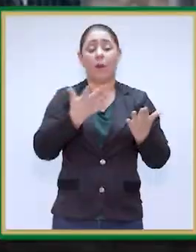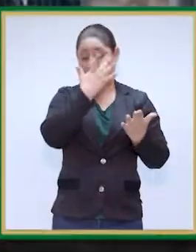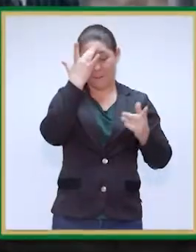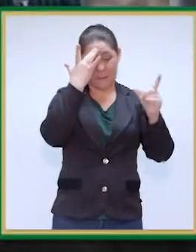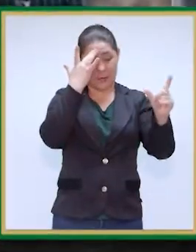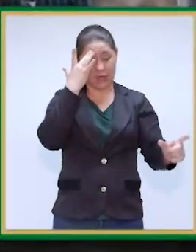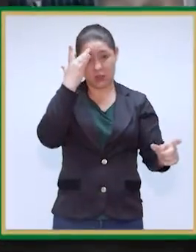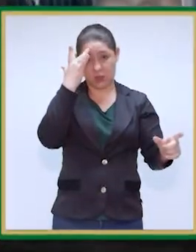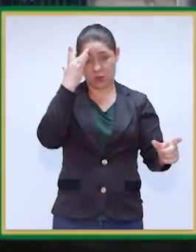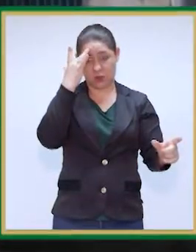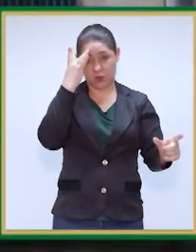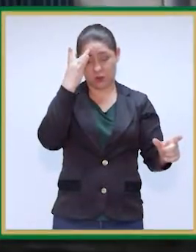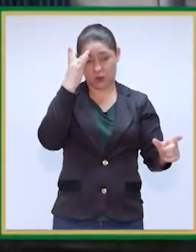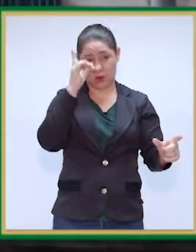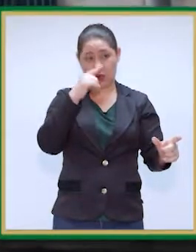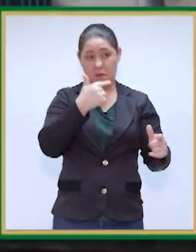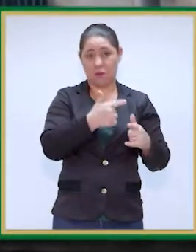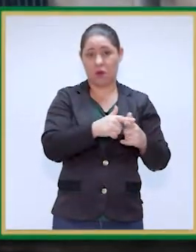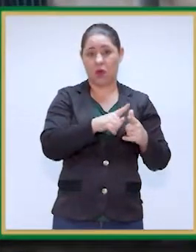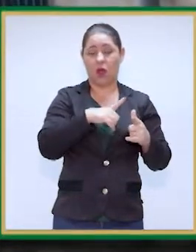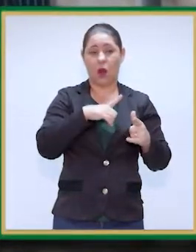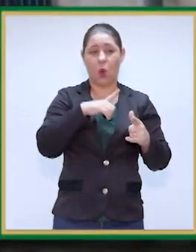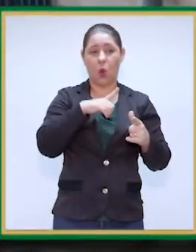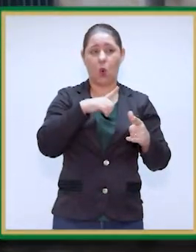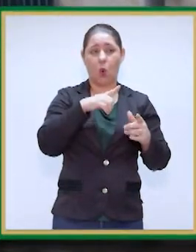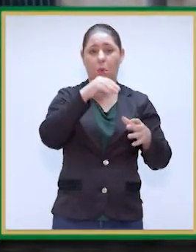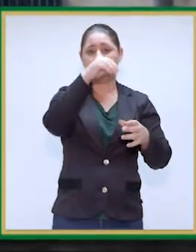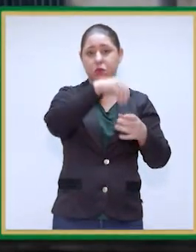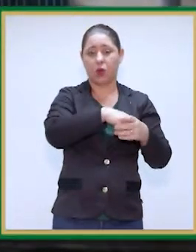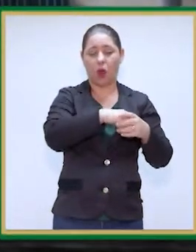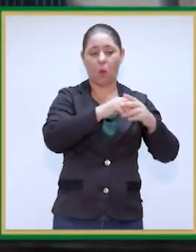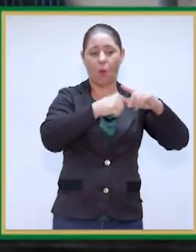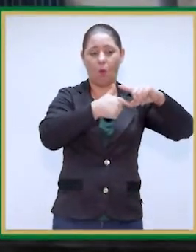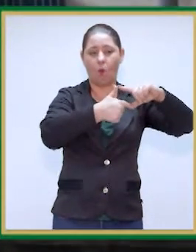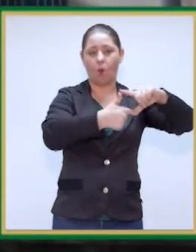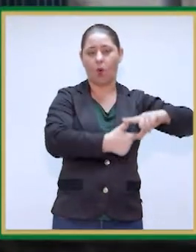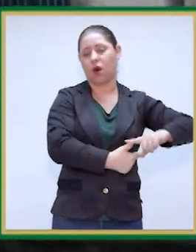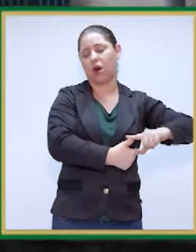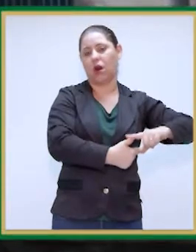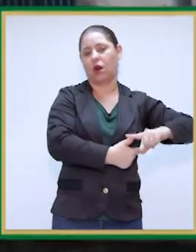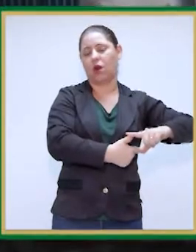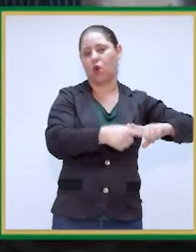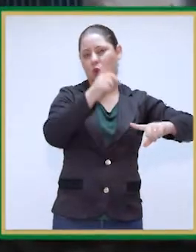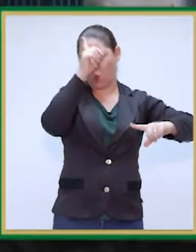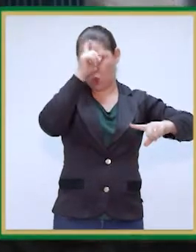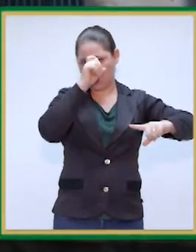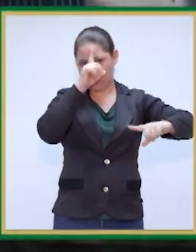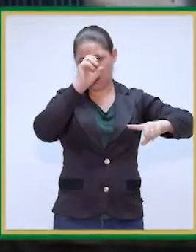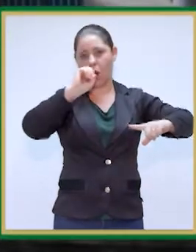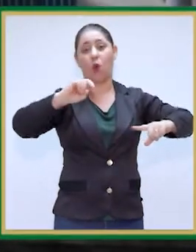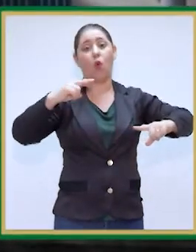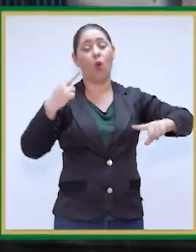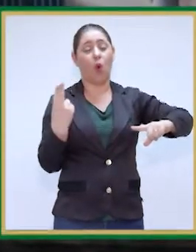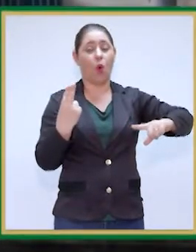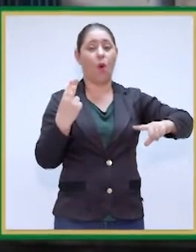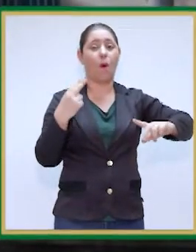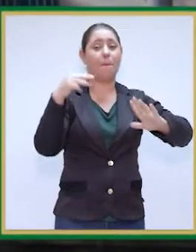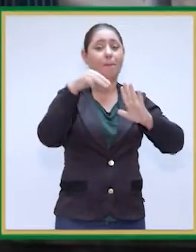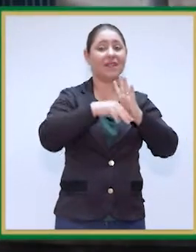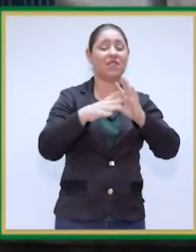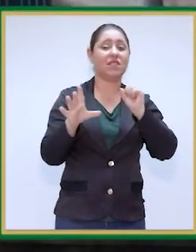alguma razão, são colocadas em um ambiente isolado, seja um hospital, ou no caso da medida de